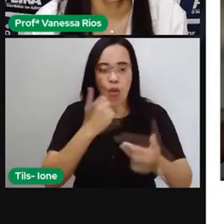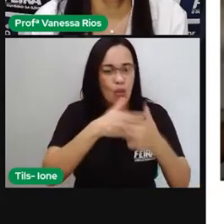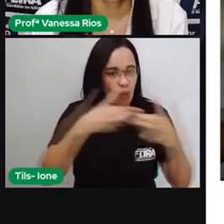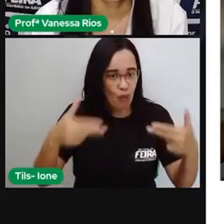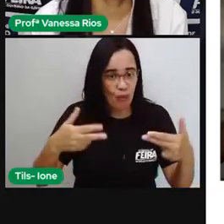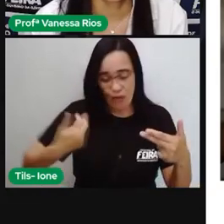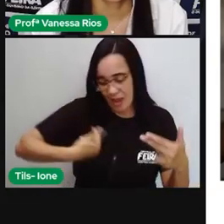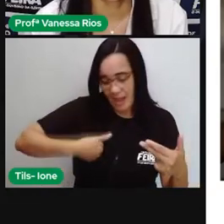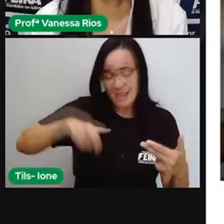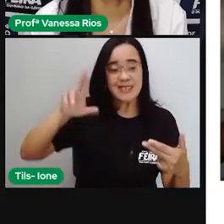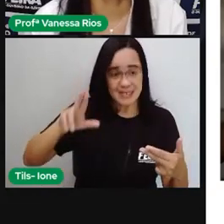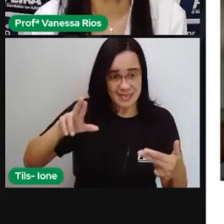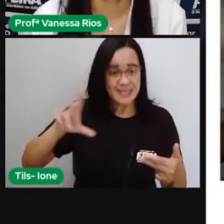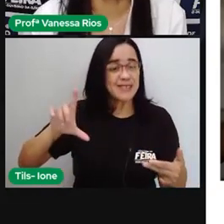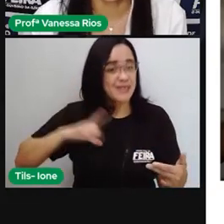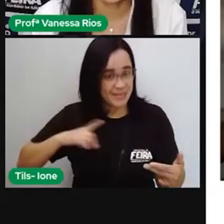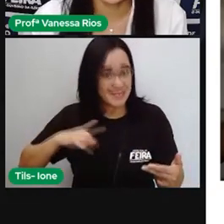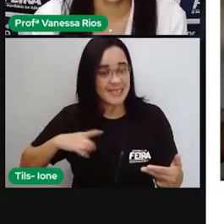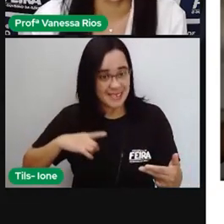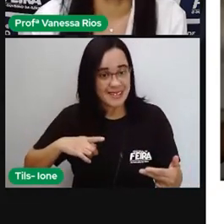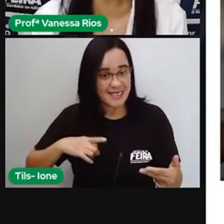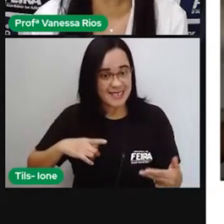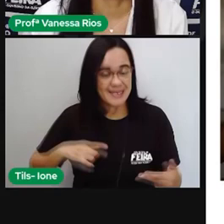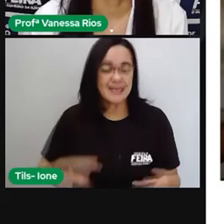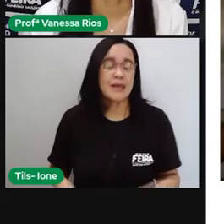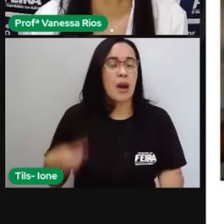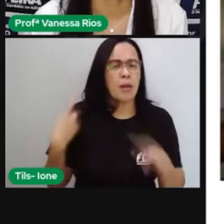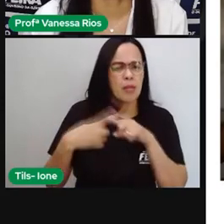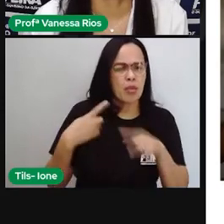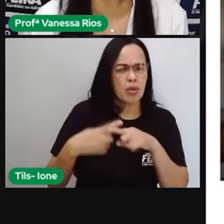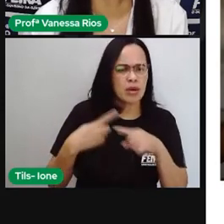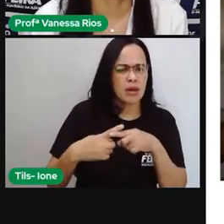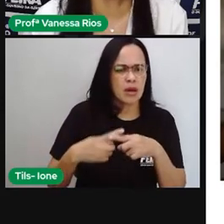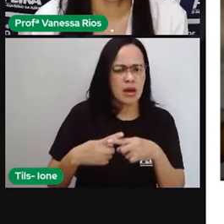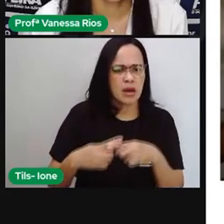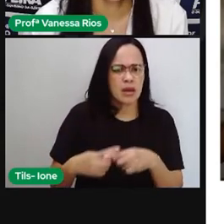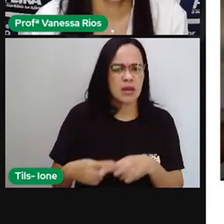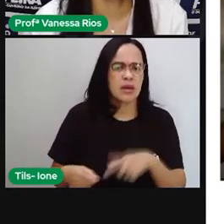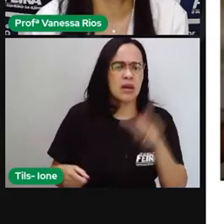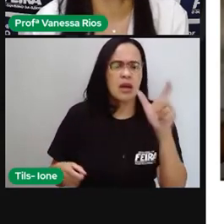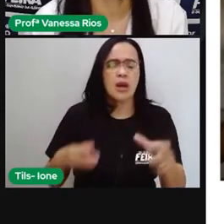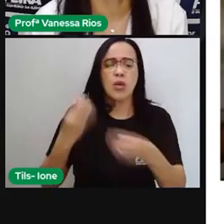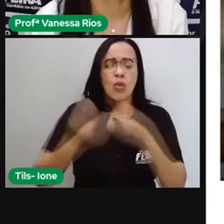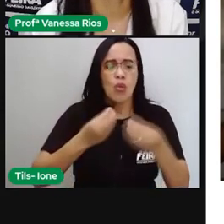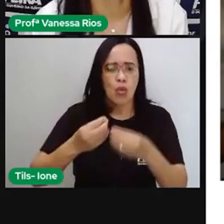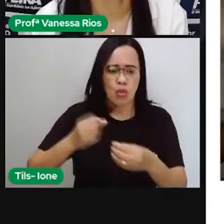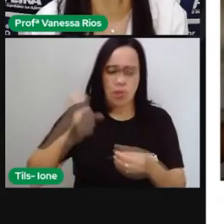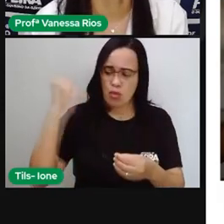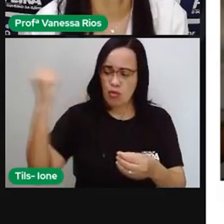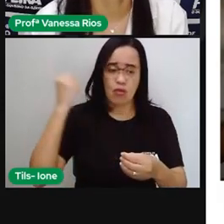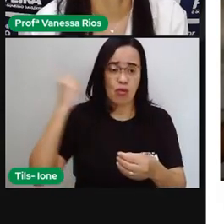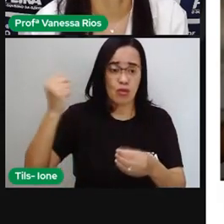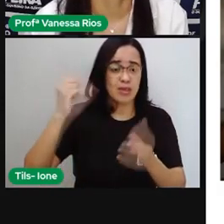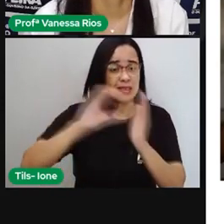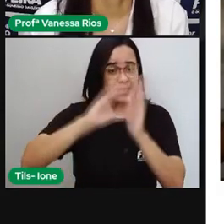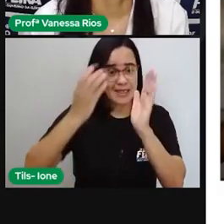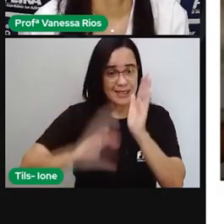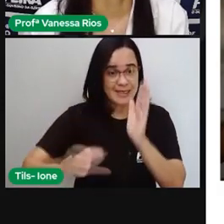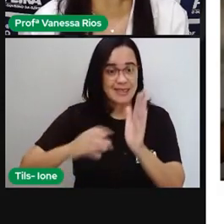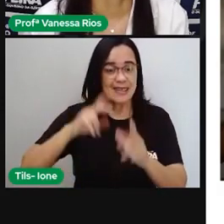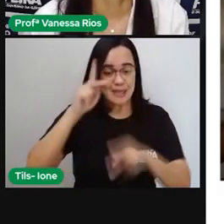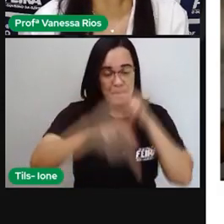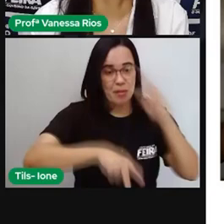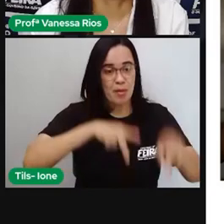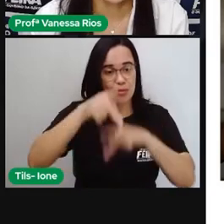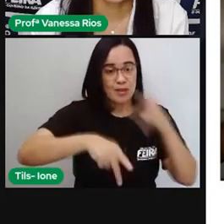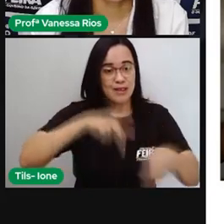religião, como uma forma até de resistência, né? Para mostrar a força, né, que as características que